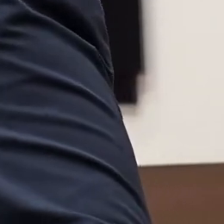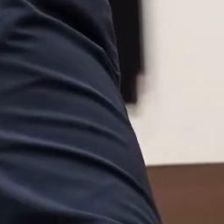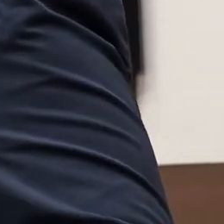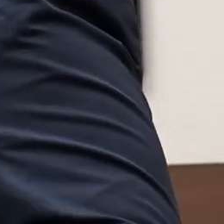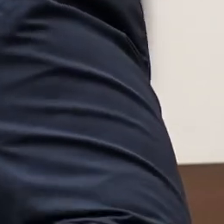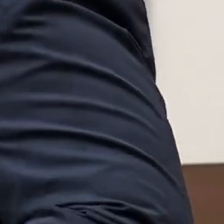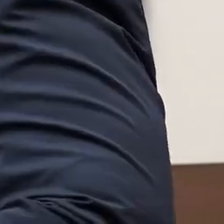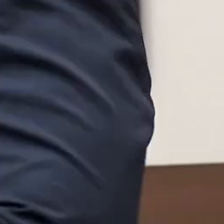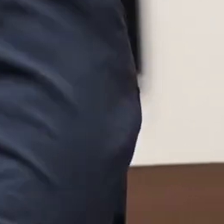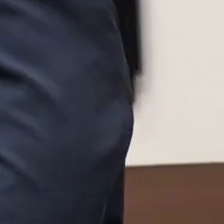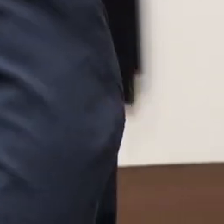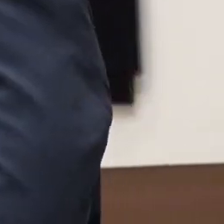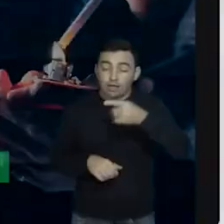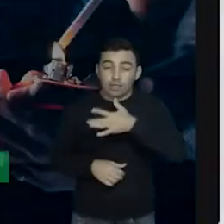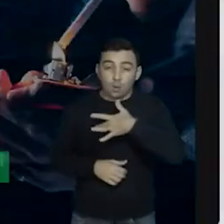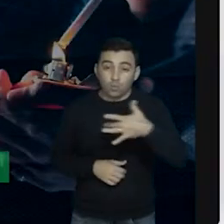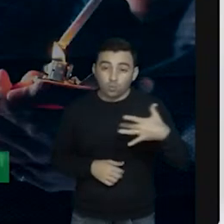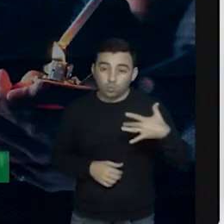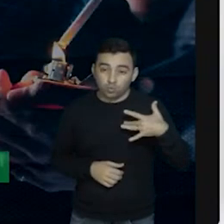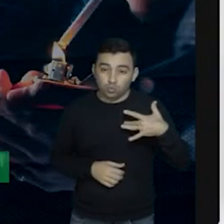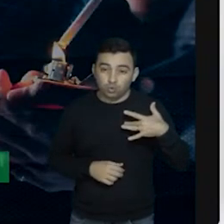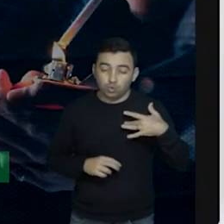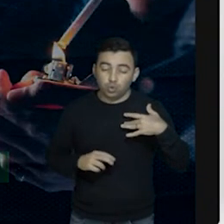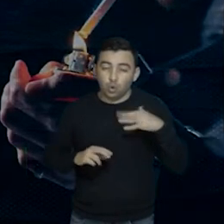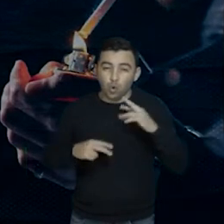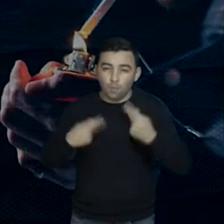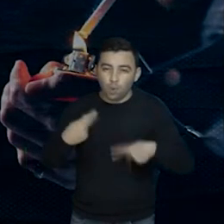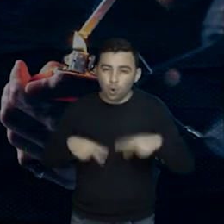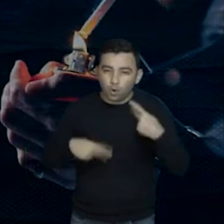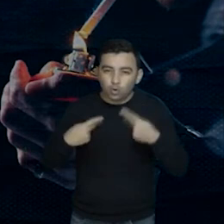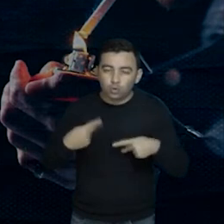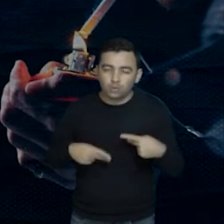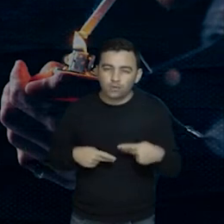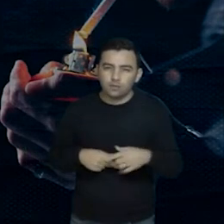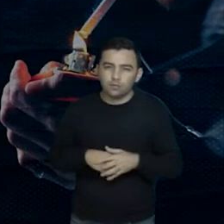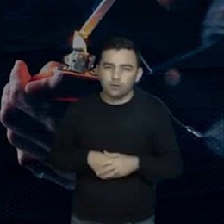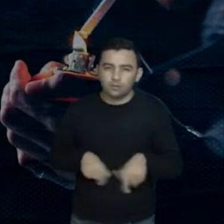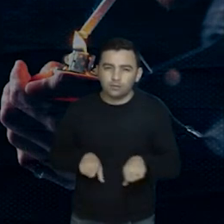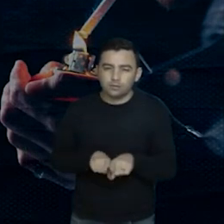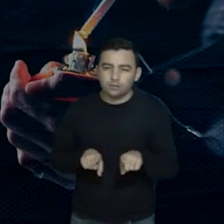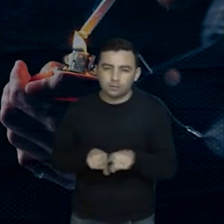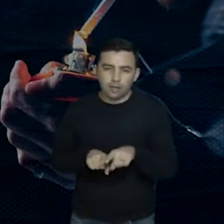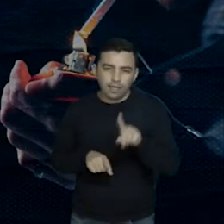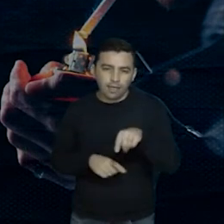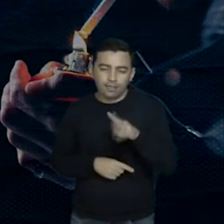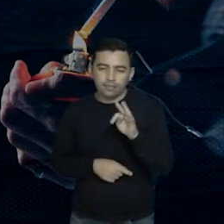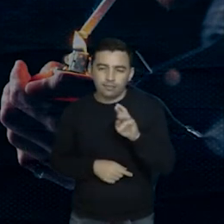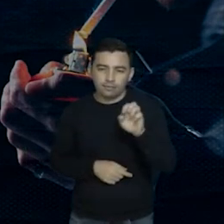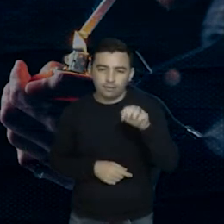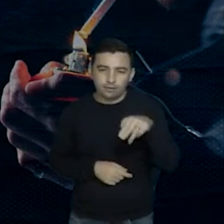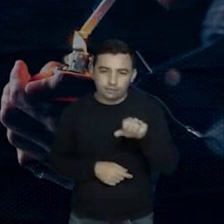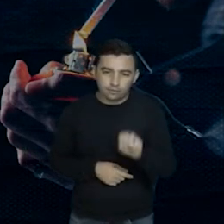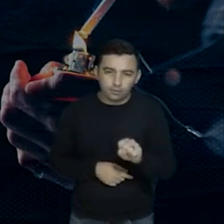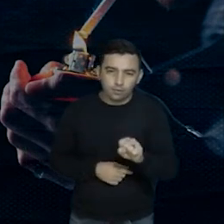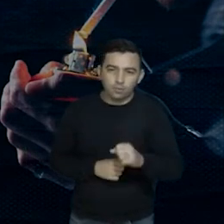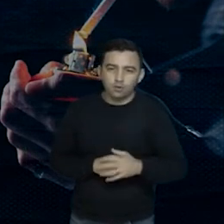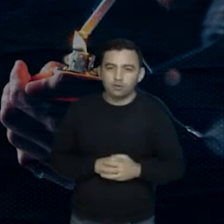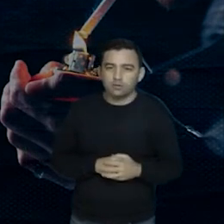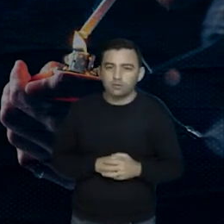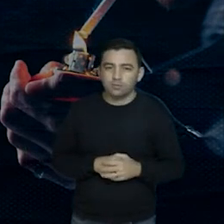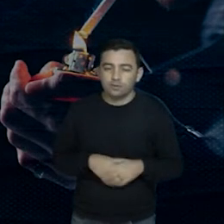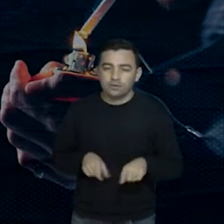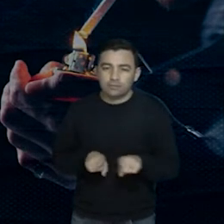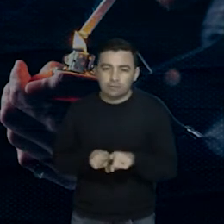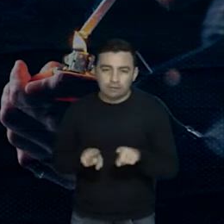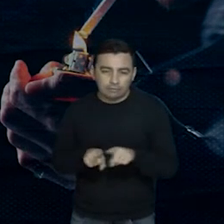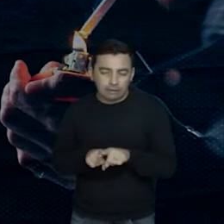ideologia na saúde. Hormônios para jovens trans, transição de gênero, legalização do